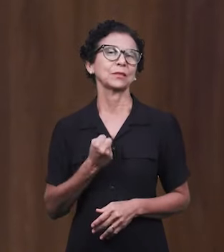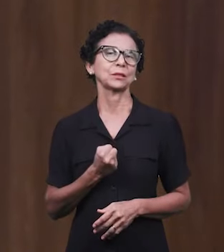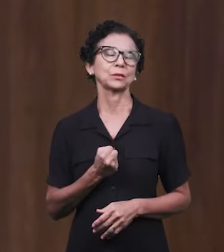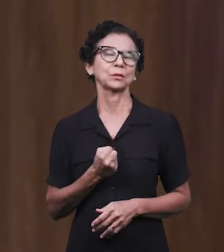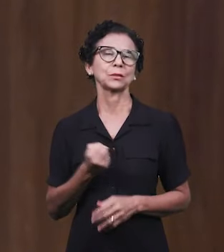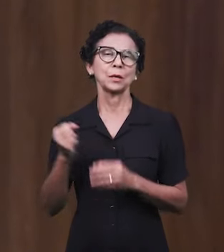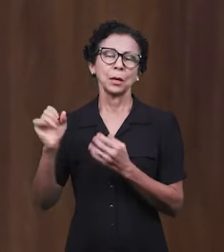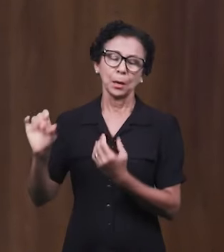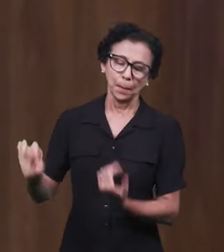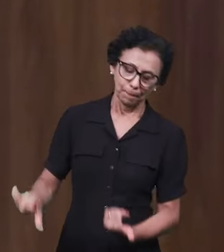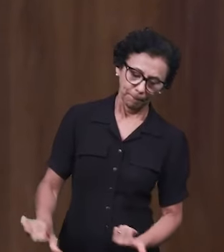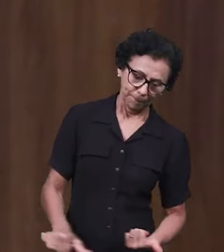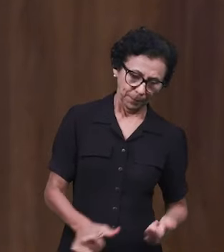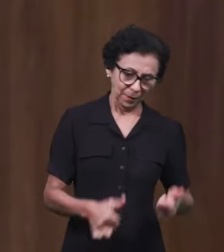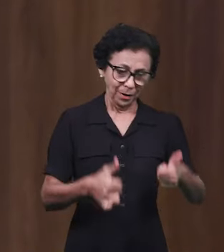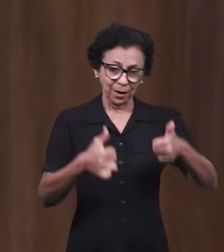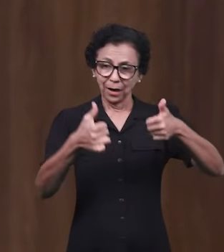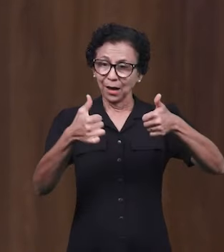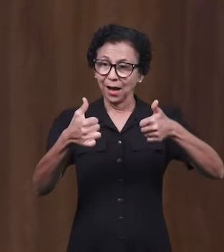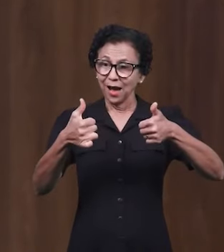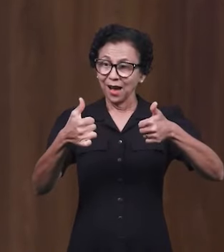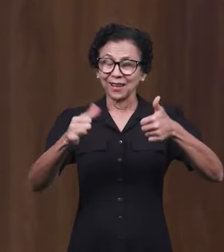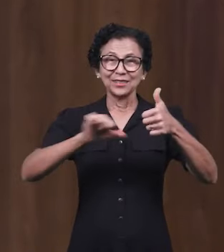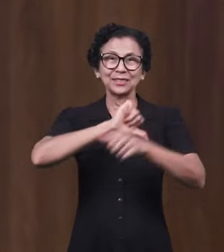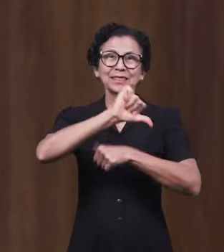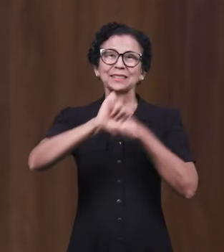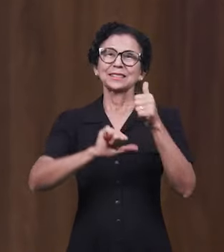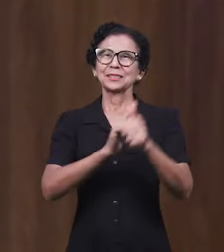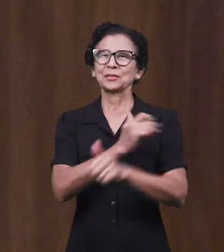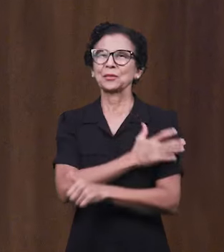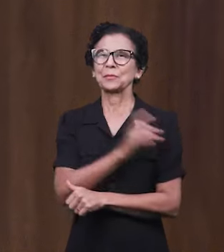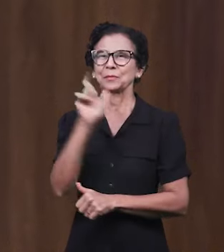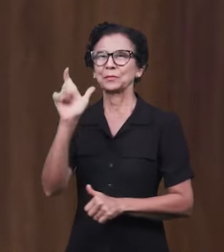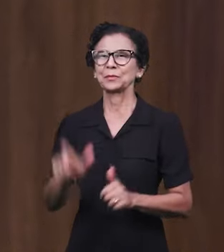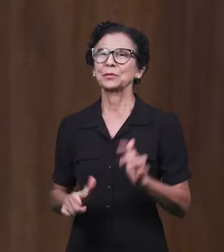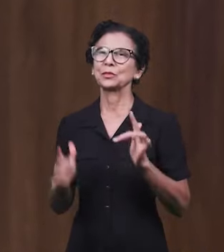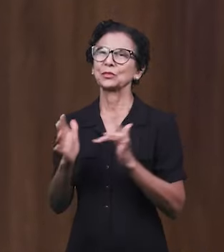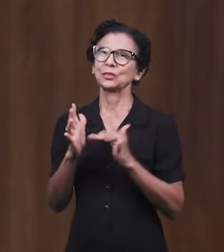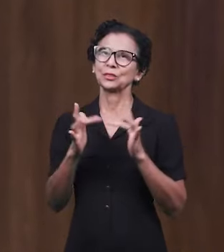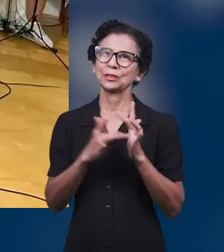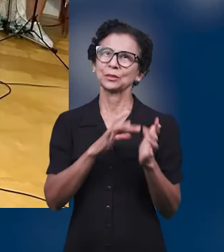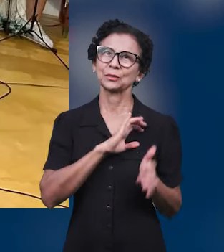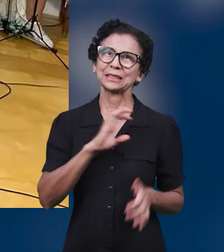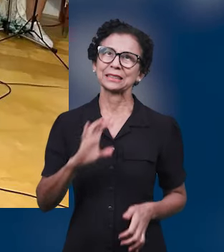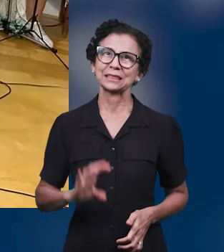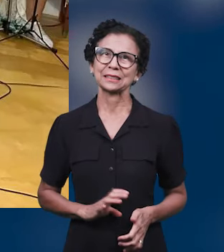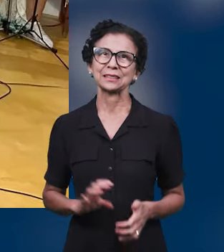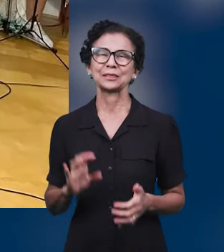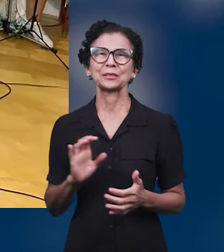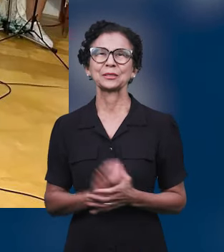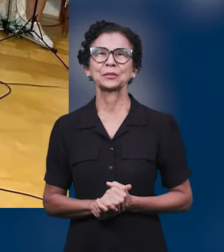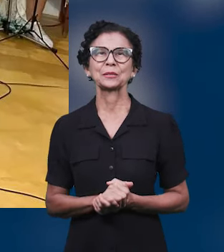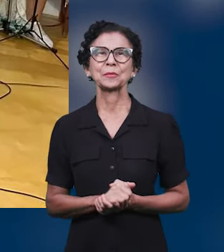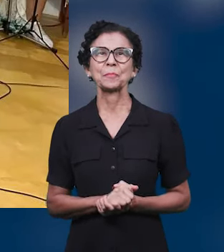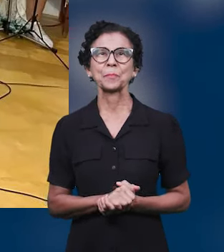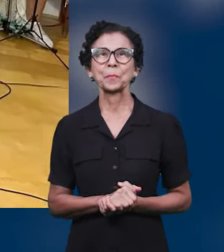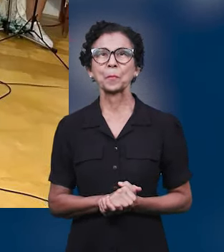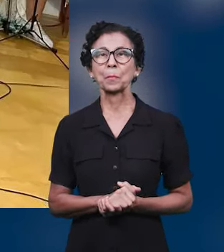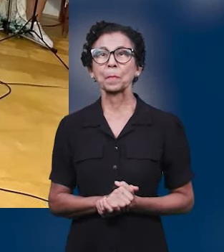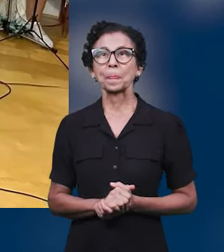Dessas águas, quando você sobe, é uma nova vida em Cristo Jesus. Aleluia! Batismo na